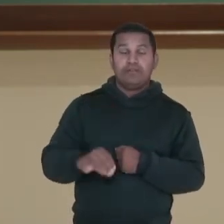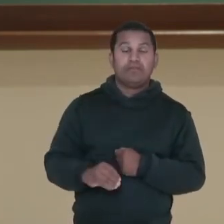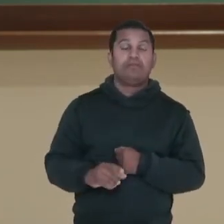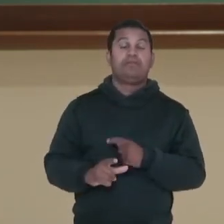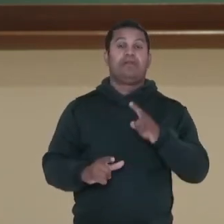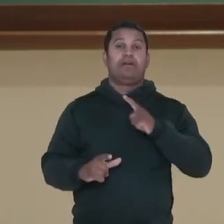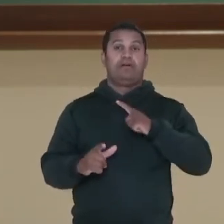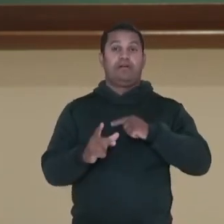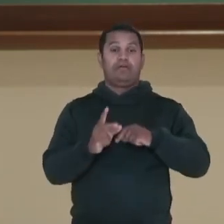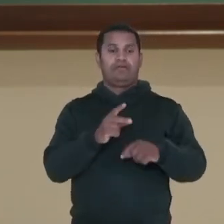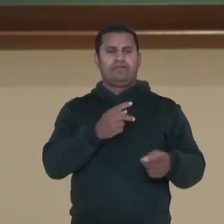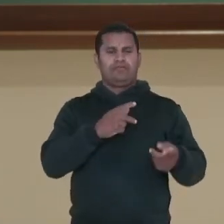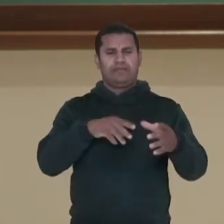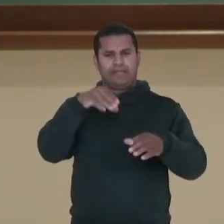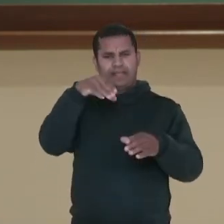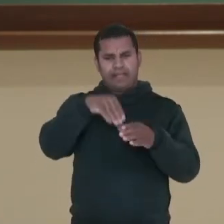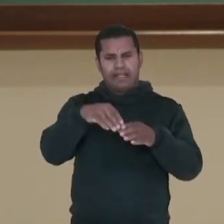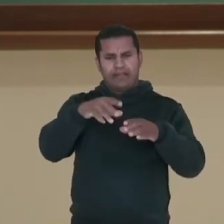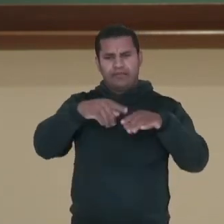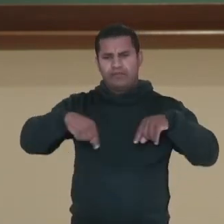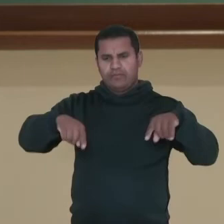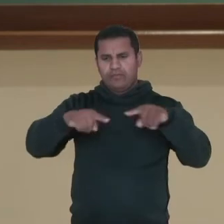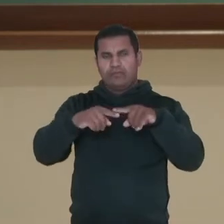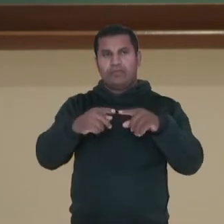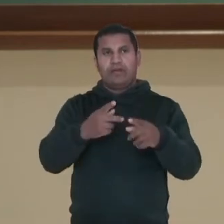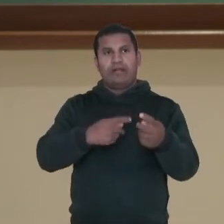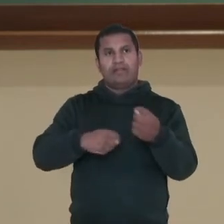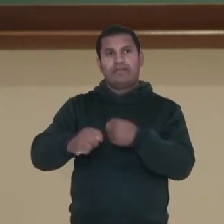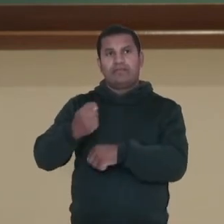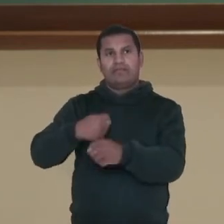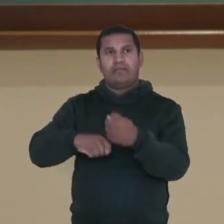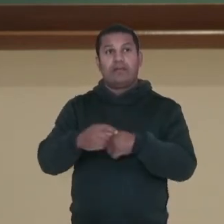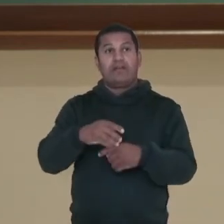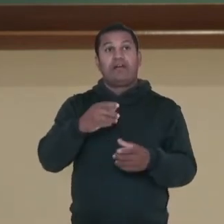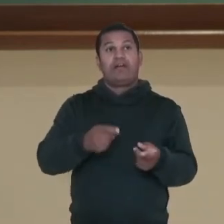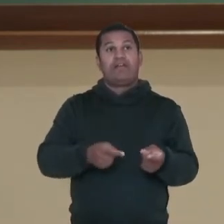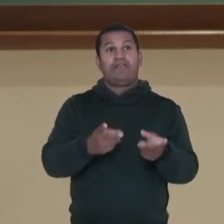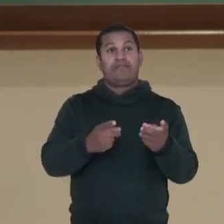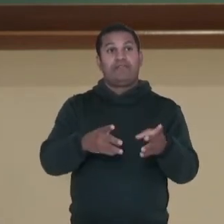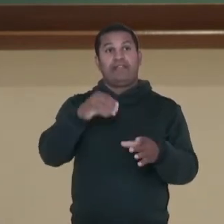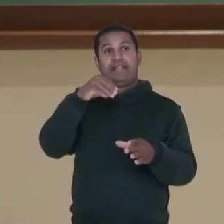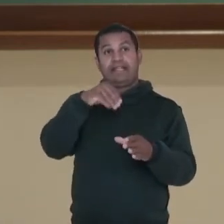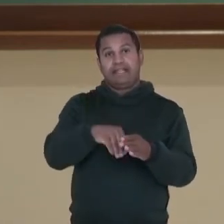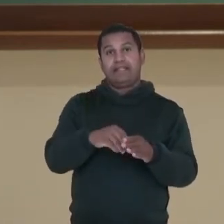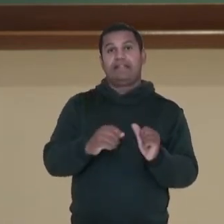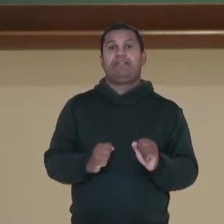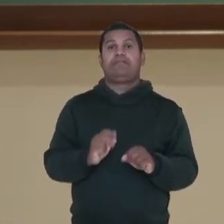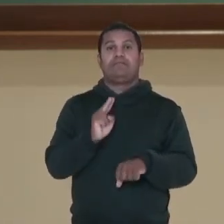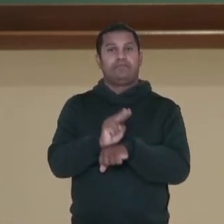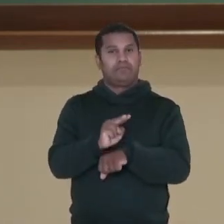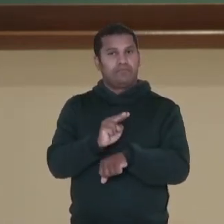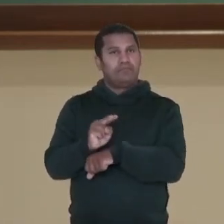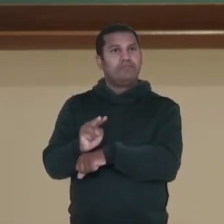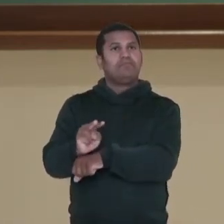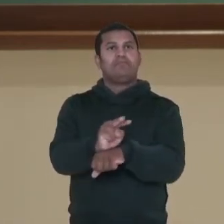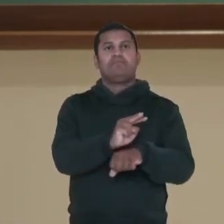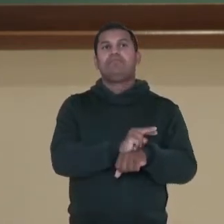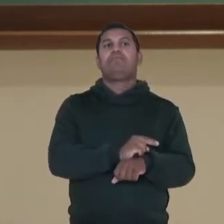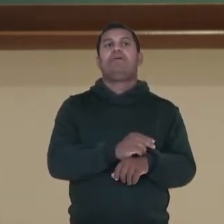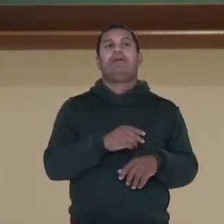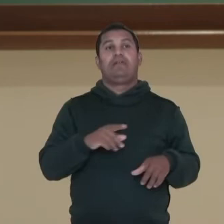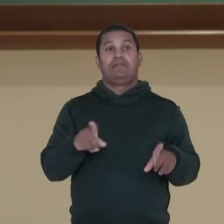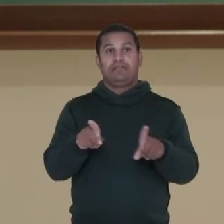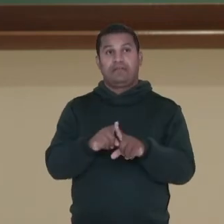interna, né, o estímulo às manufaturas e a exportação, protegendo através do aumento de impostos